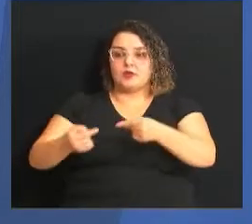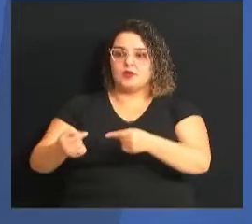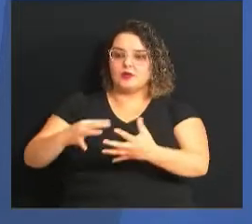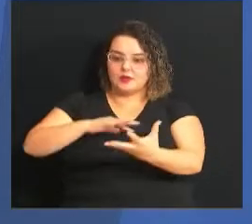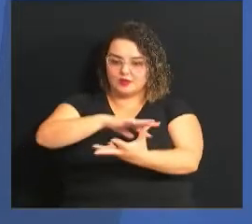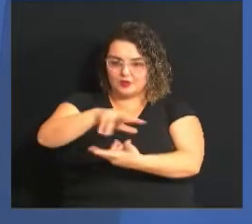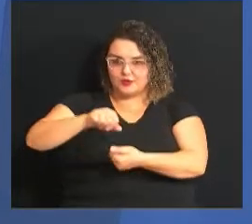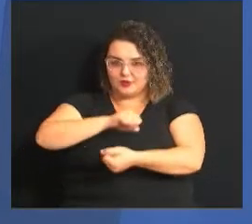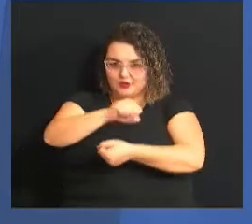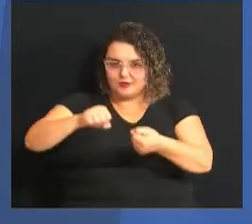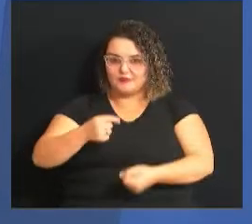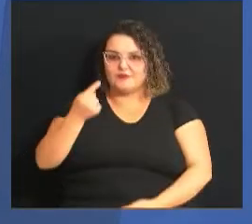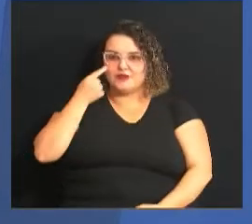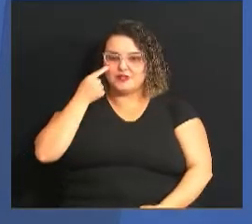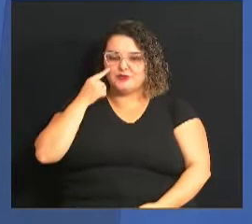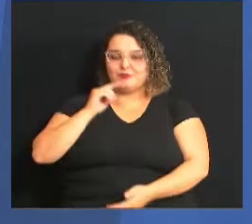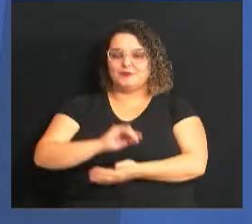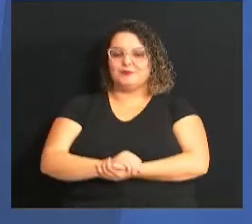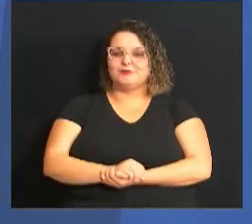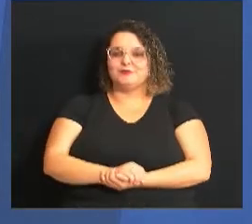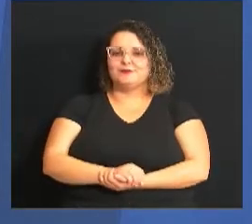sustentabilidade. Confira.